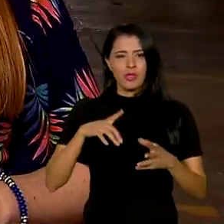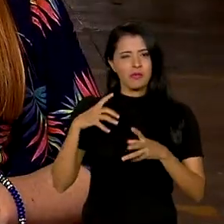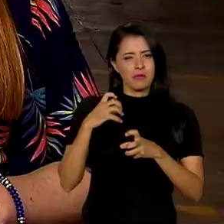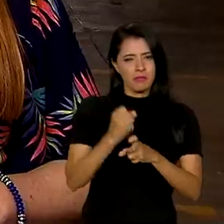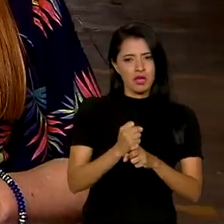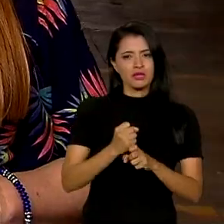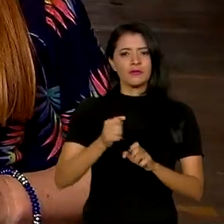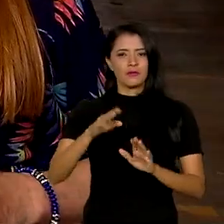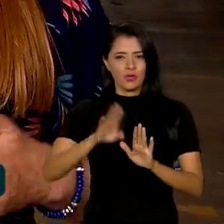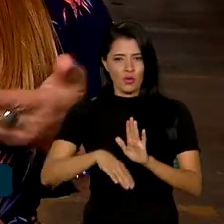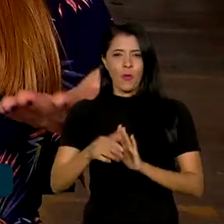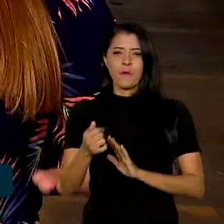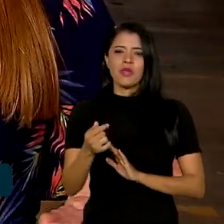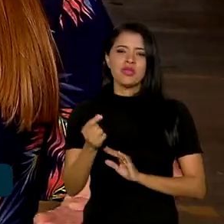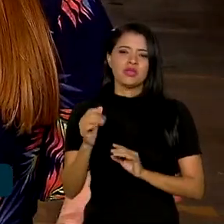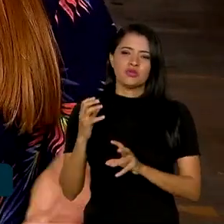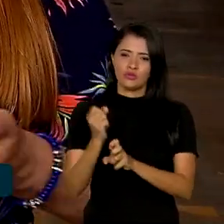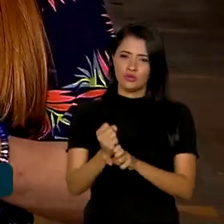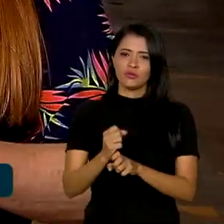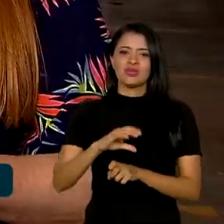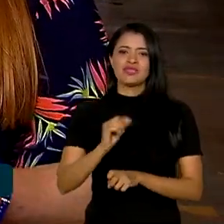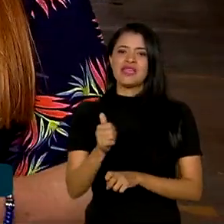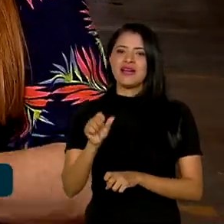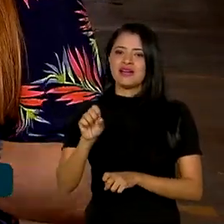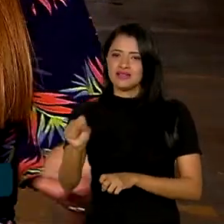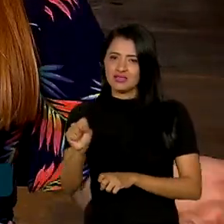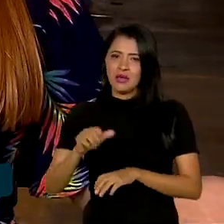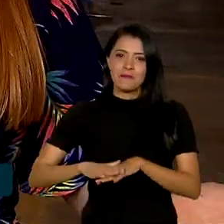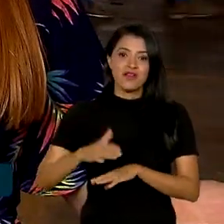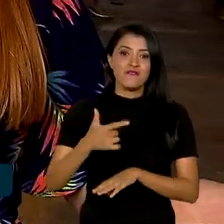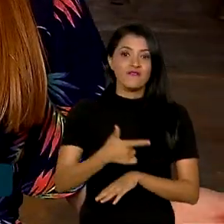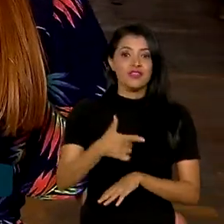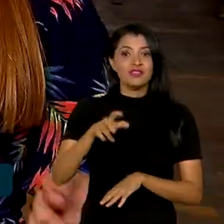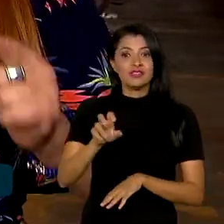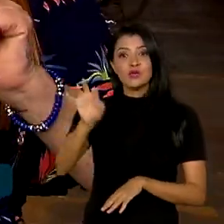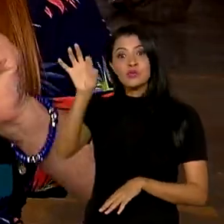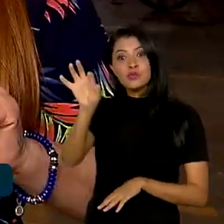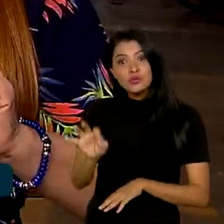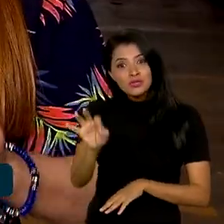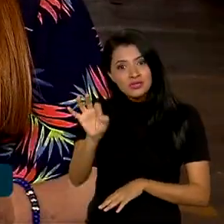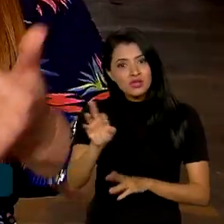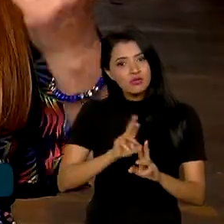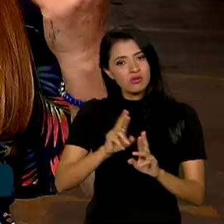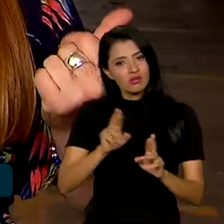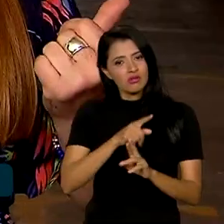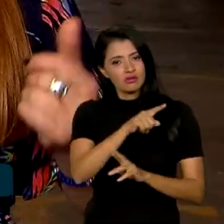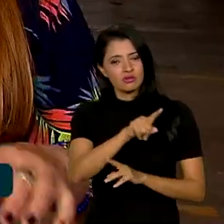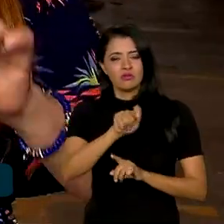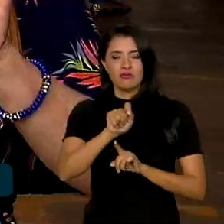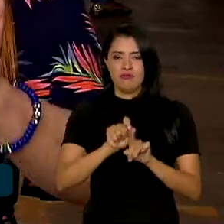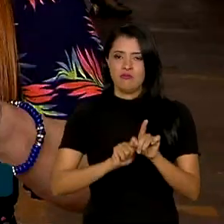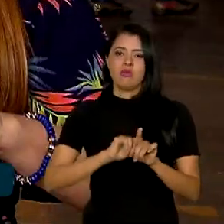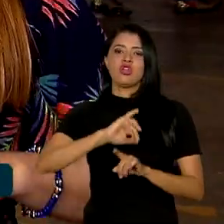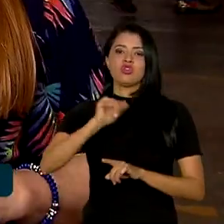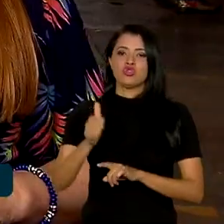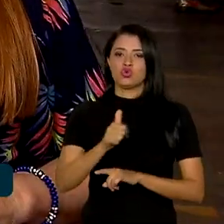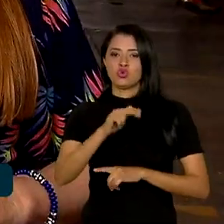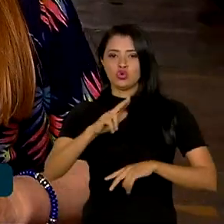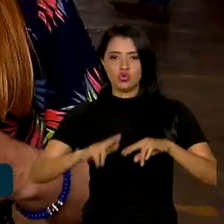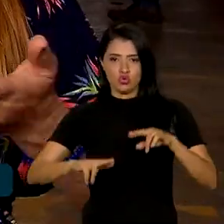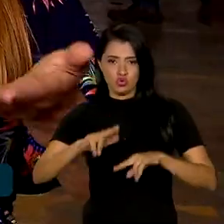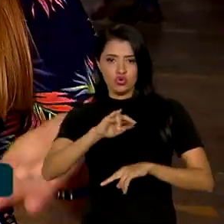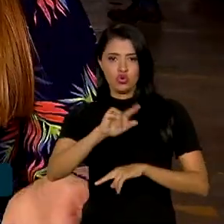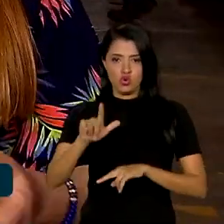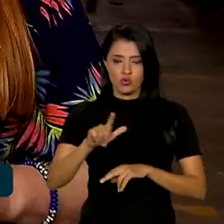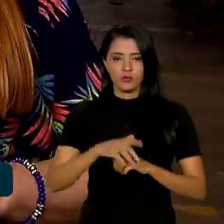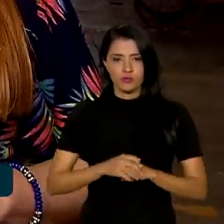da queda nos preços nas ceasas foi de mais de 25% em relação a julho. Segundo os